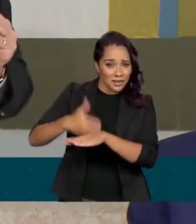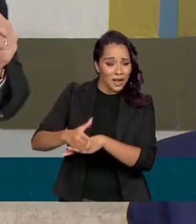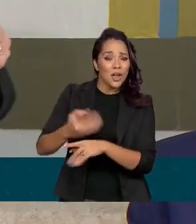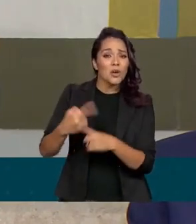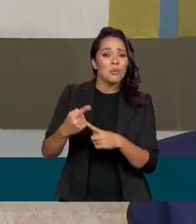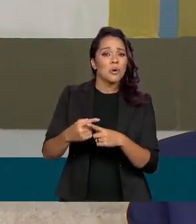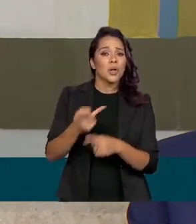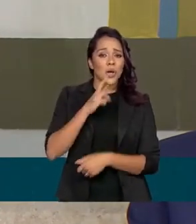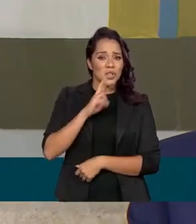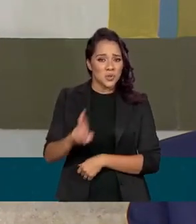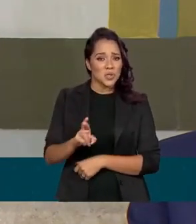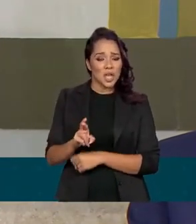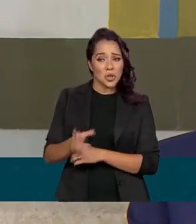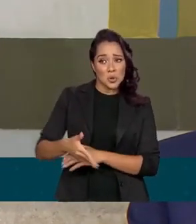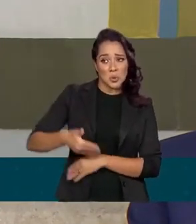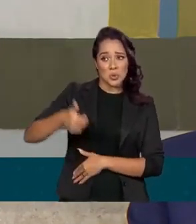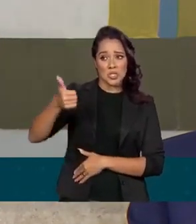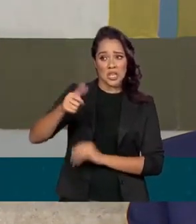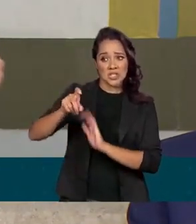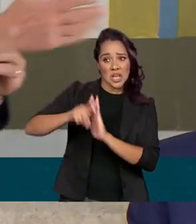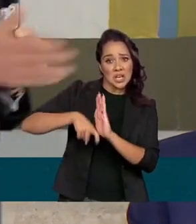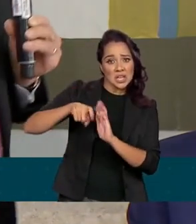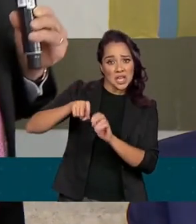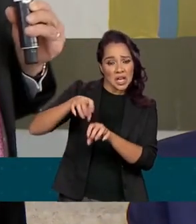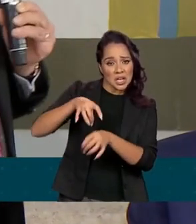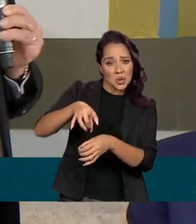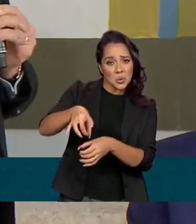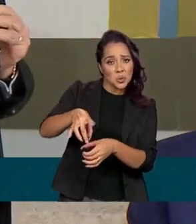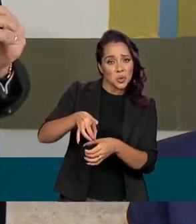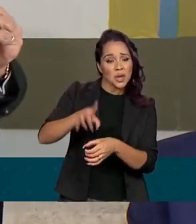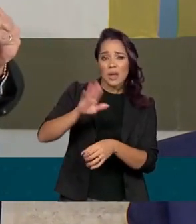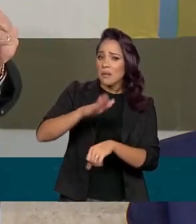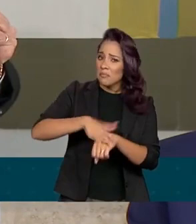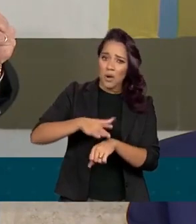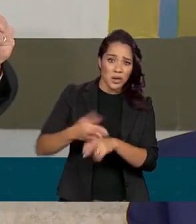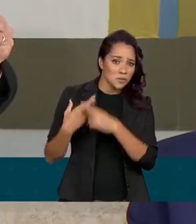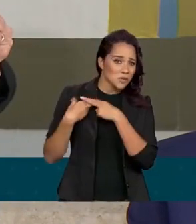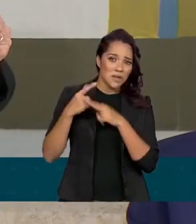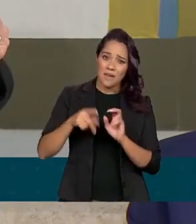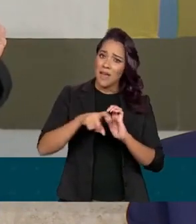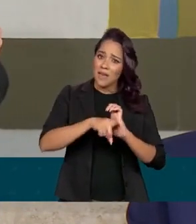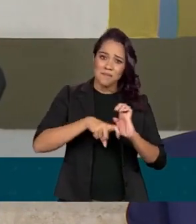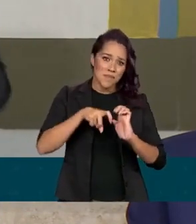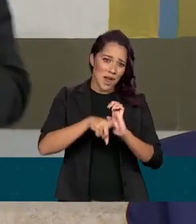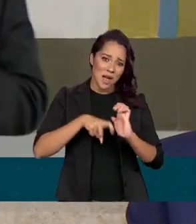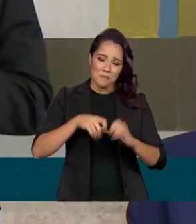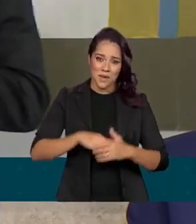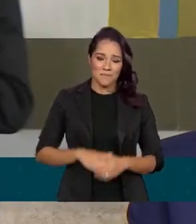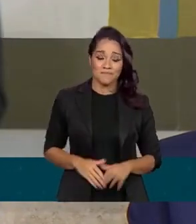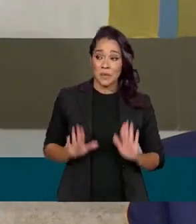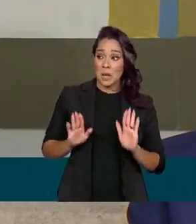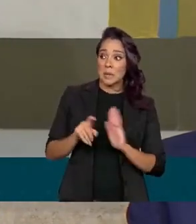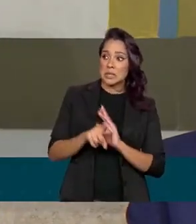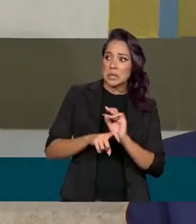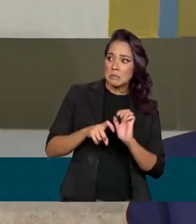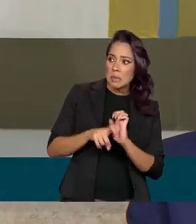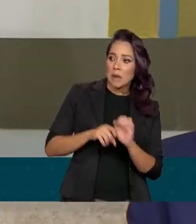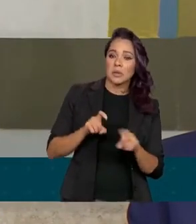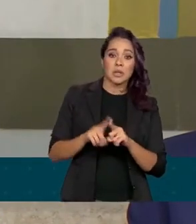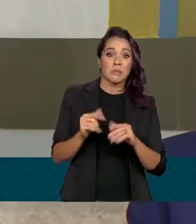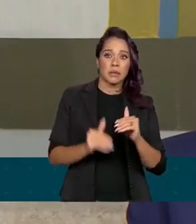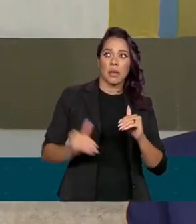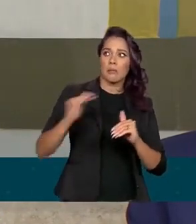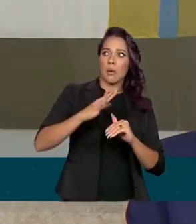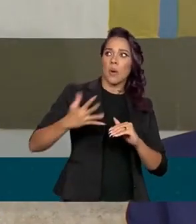porque o resultado do sucesso da nossa agricultura a gente deve à Embrapa. Mas a Embrapa também tem que dar um salto